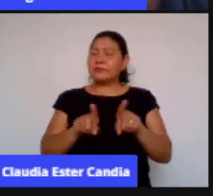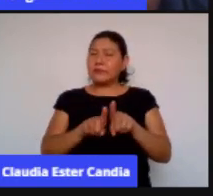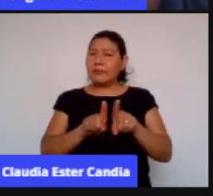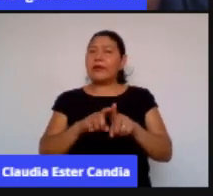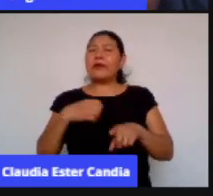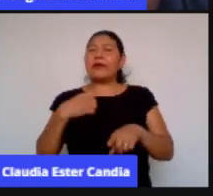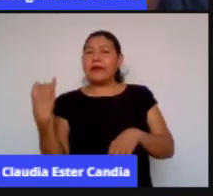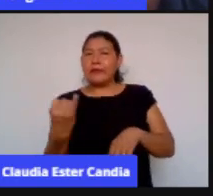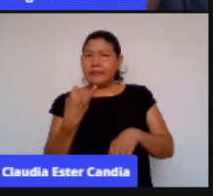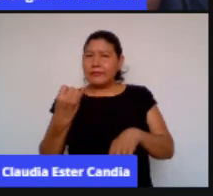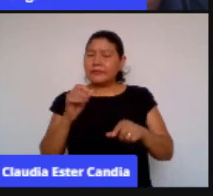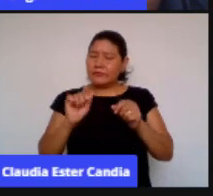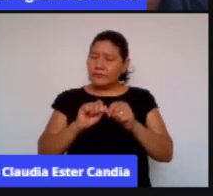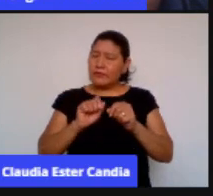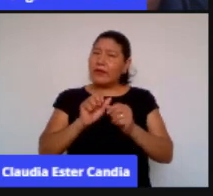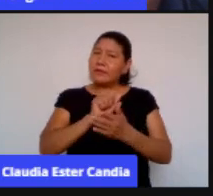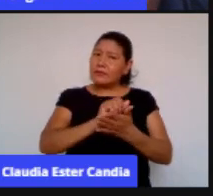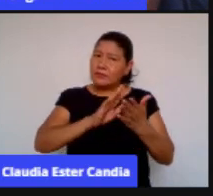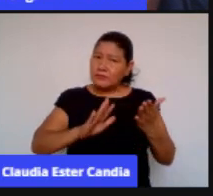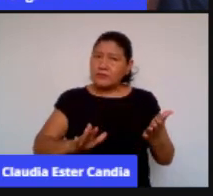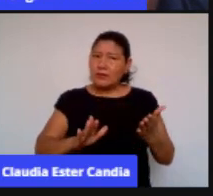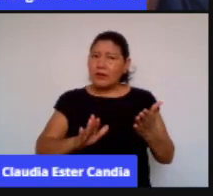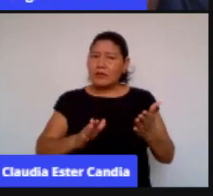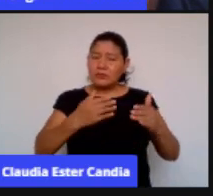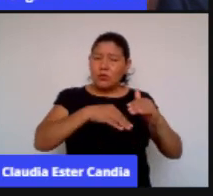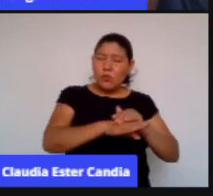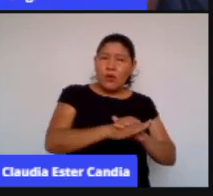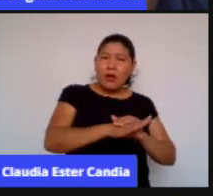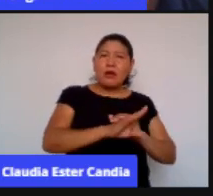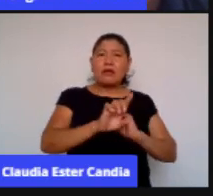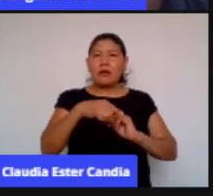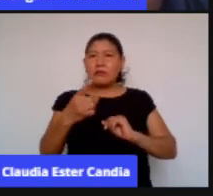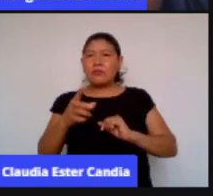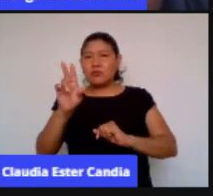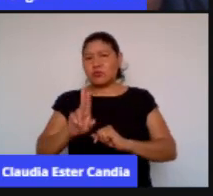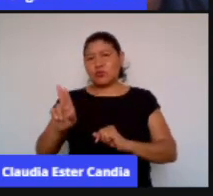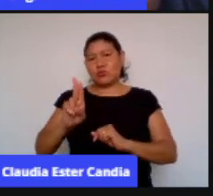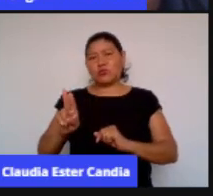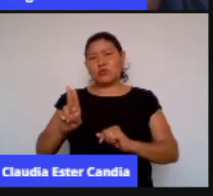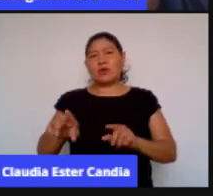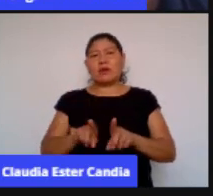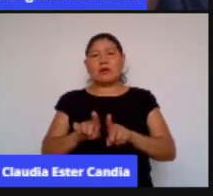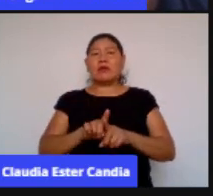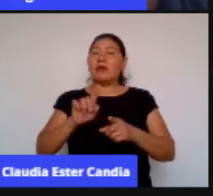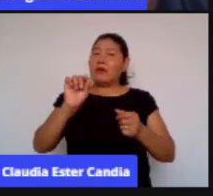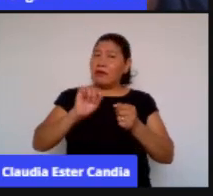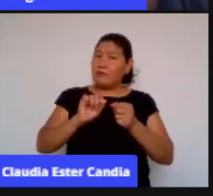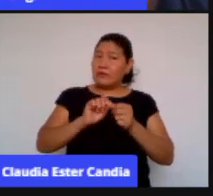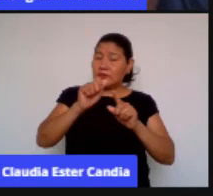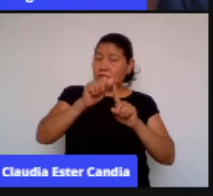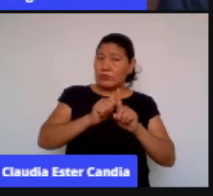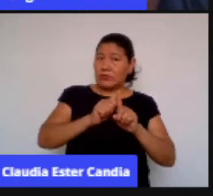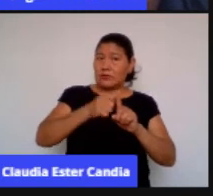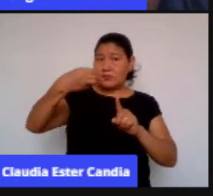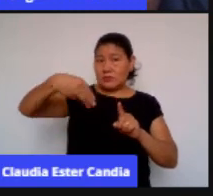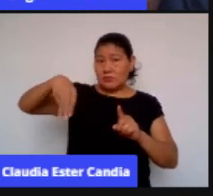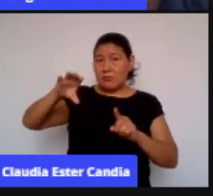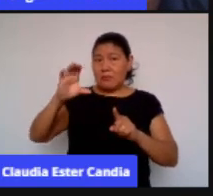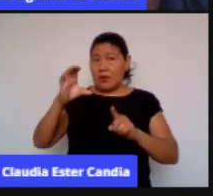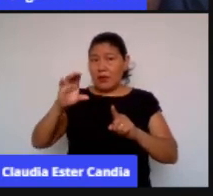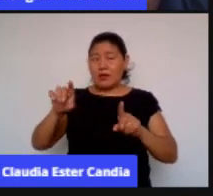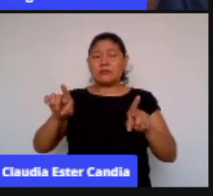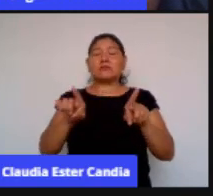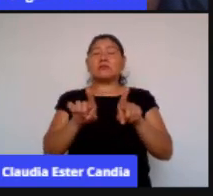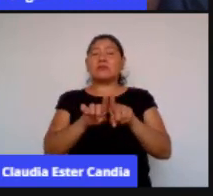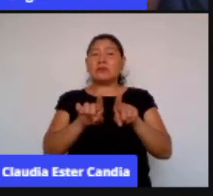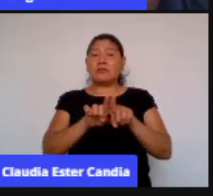ações e atividades para recuperar essa aprendizagem. Então, isso você vai fazer tanto no mês de março como no mês de abril. A